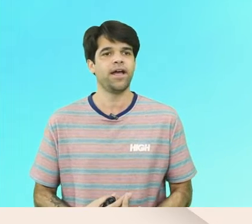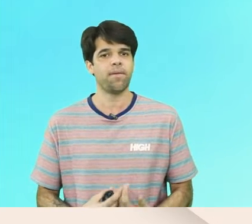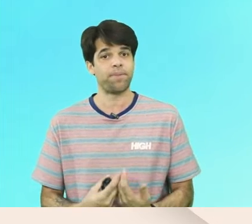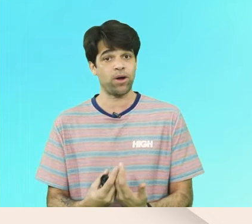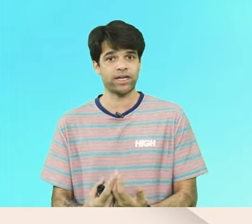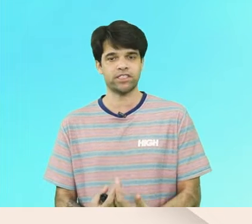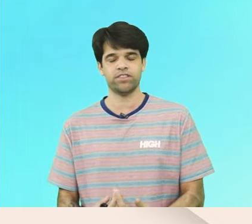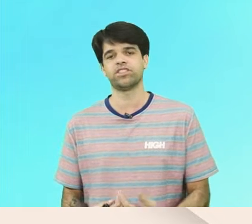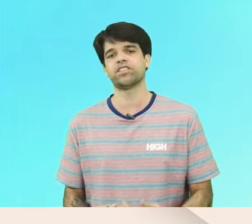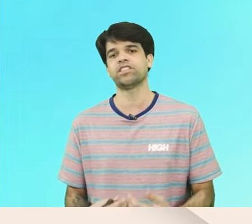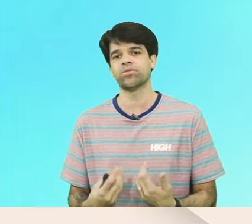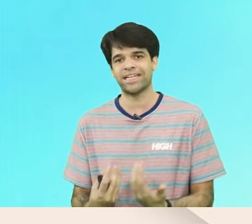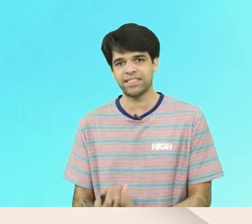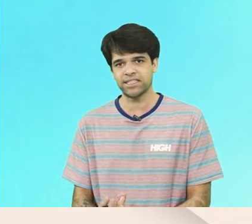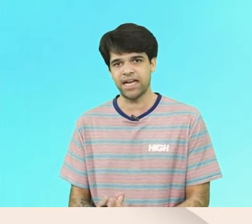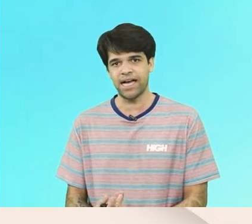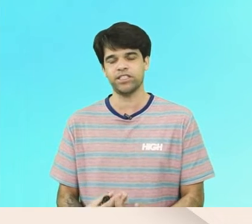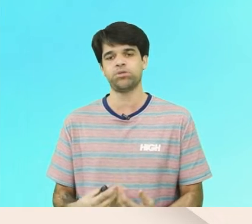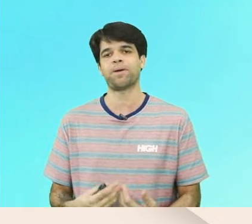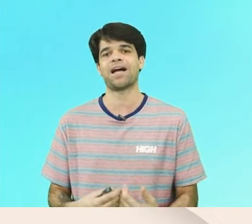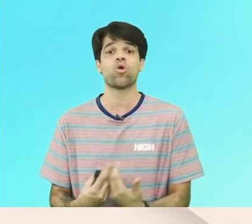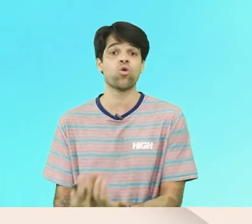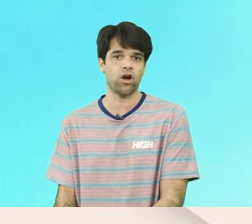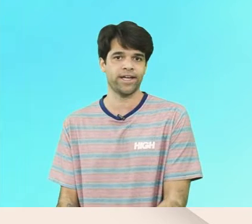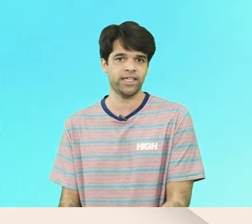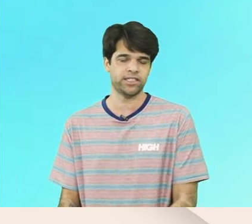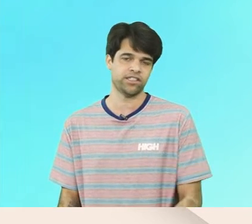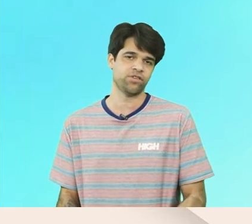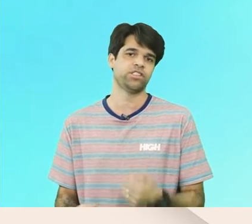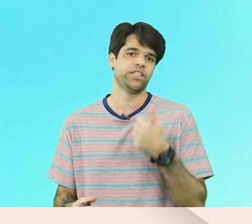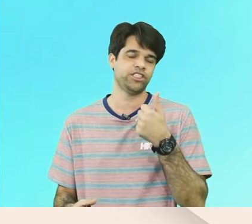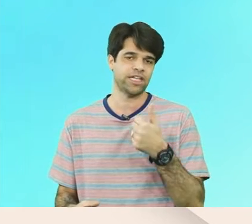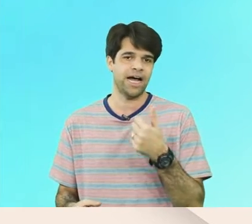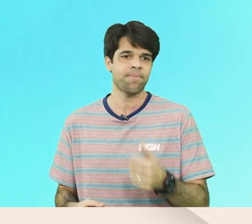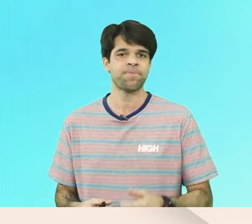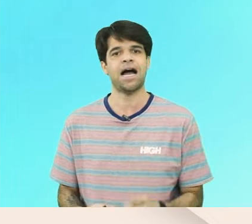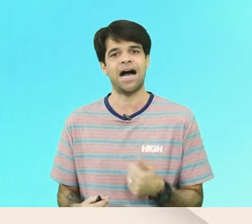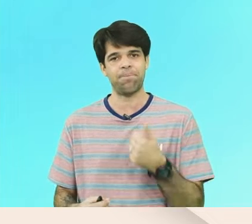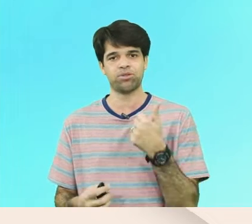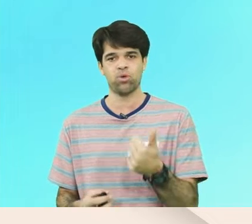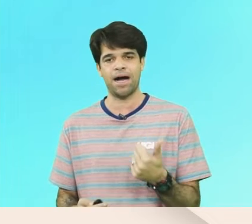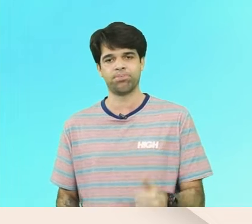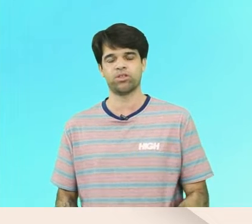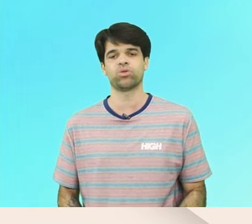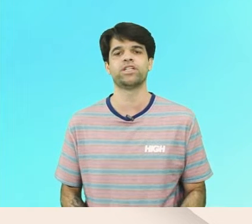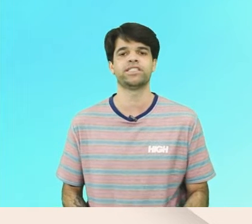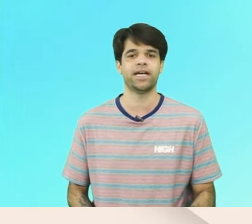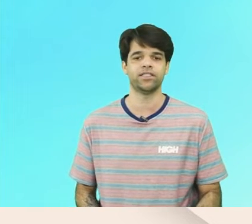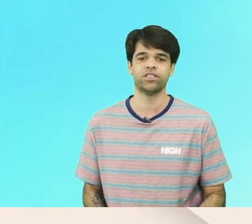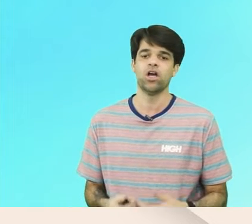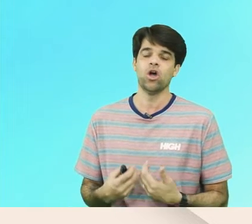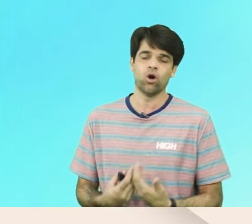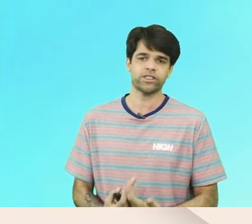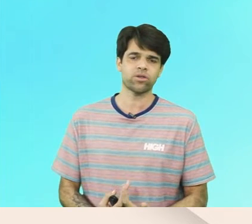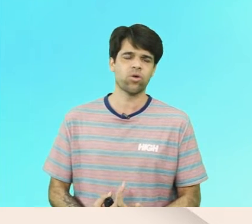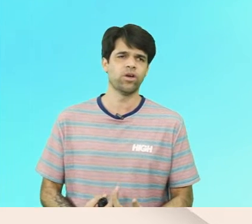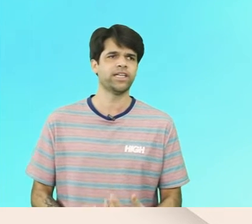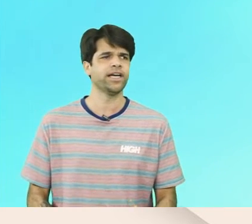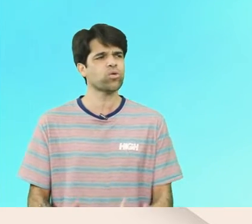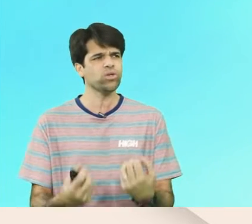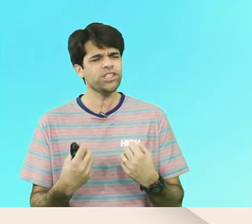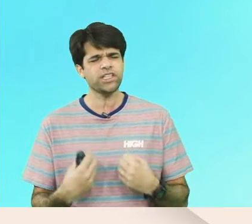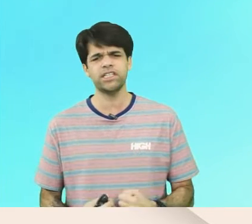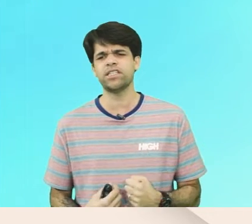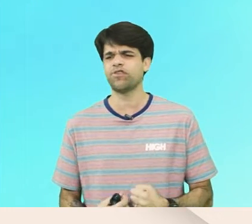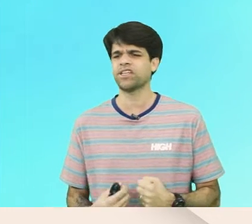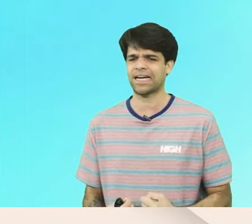daquelas prerrogativas que são necessárias para a concorrência, se você está apto a todas elas. Outra